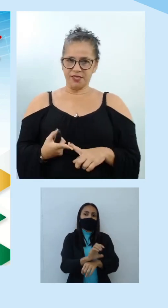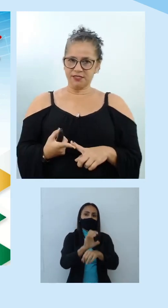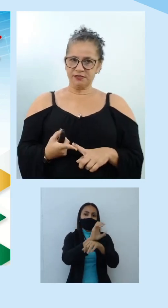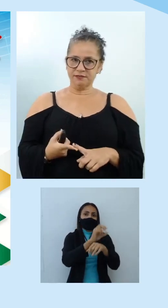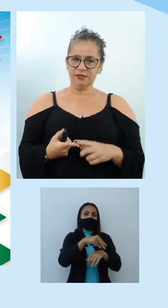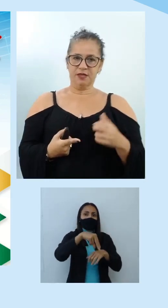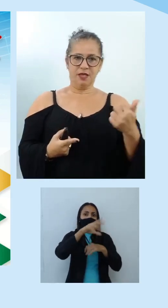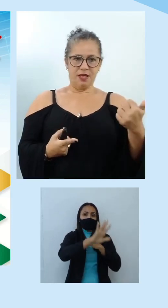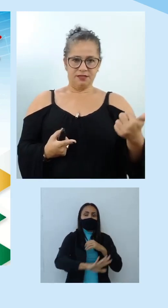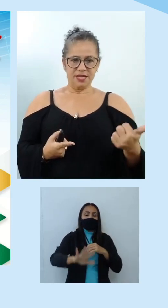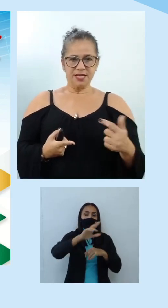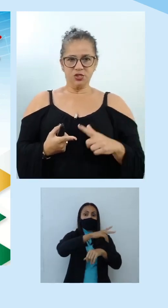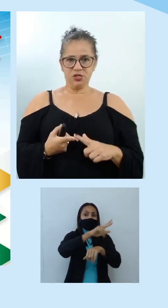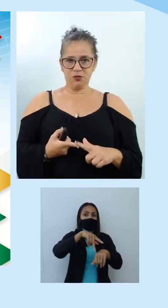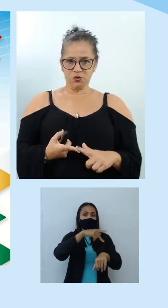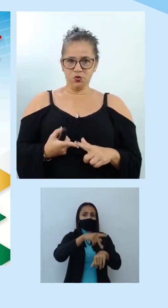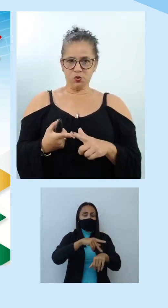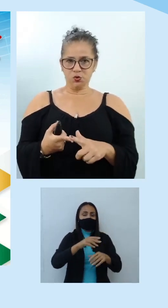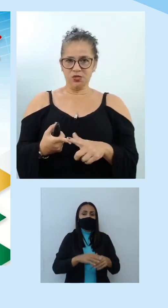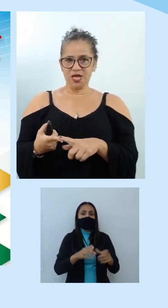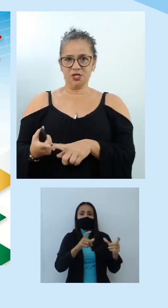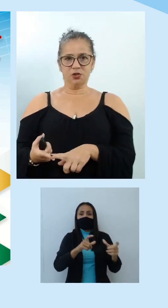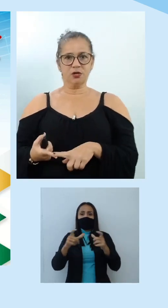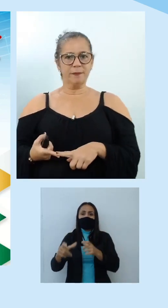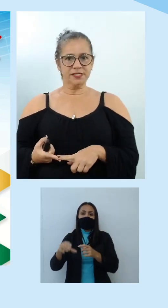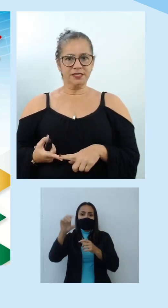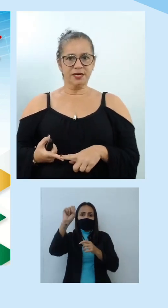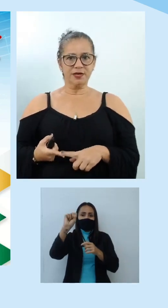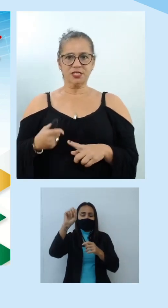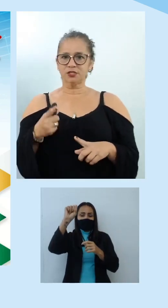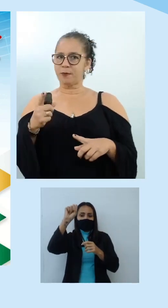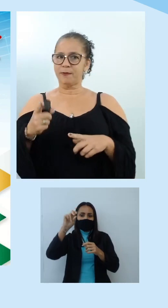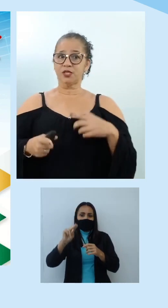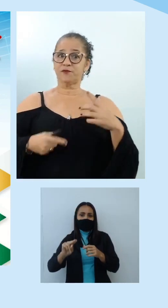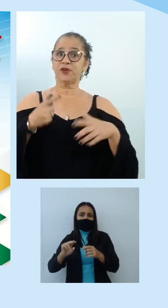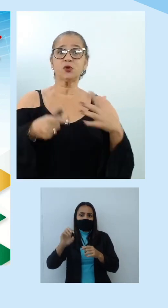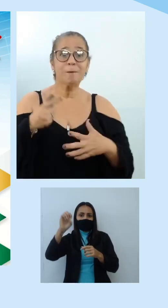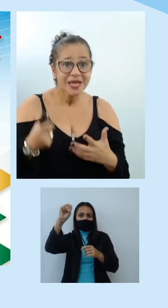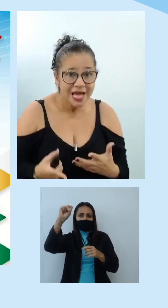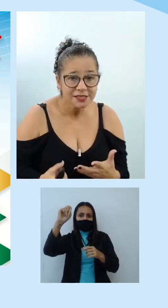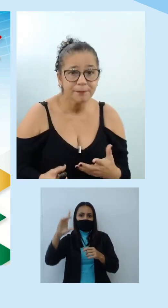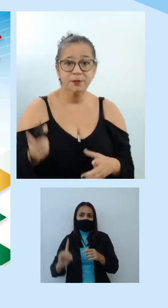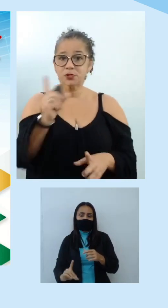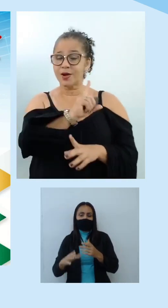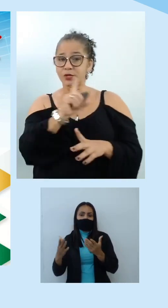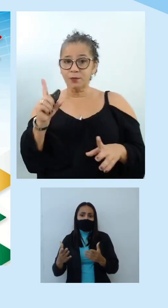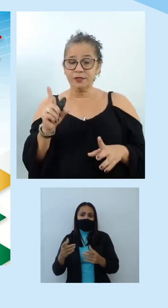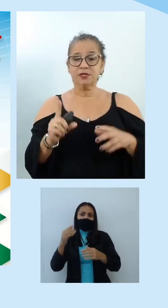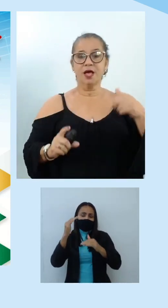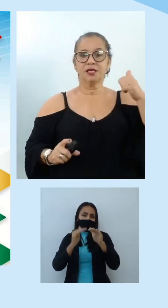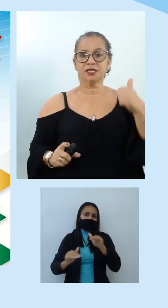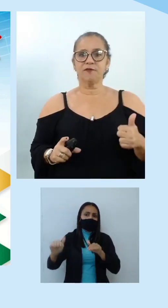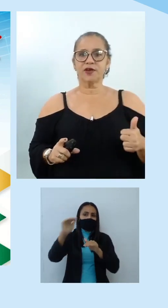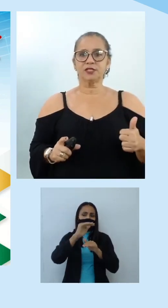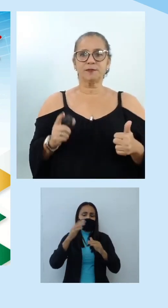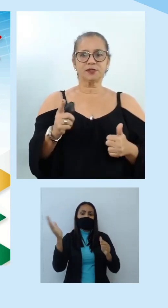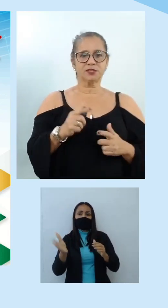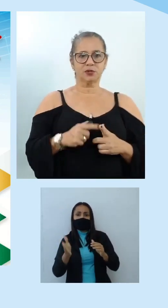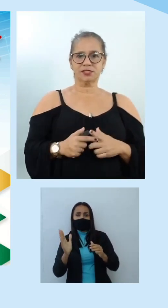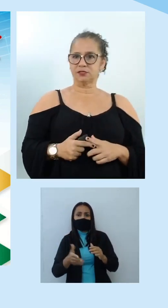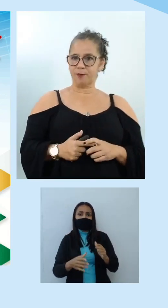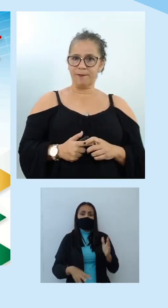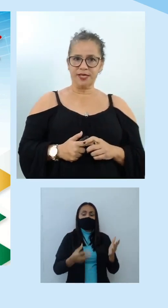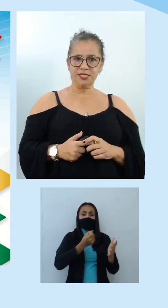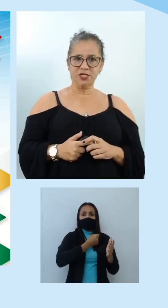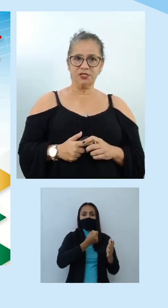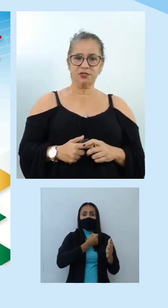do país. Está na região sul, sudeste e litoral brasileiro. A questão de pobreza já foi superada, pois não há números significativos de pessoas em